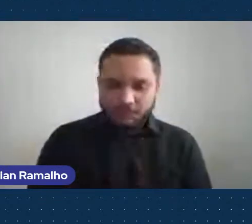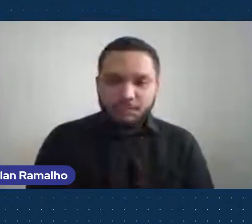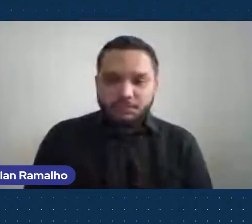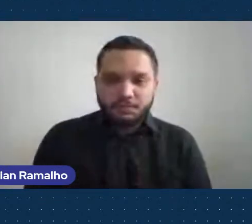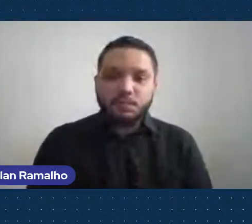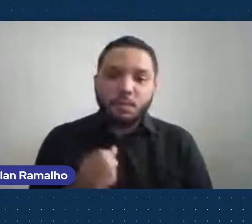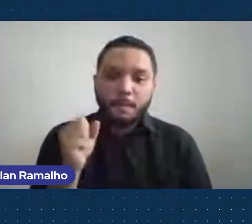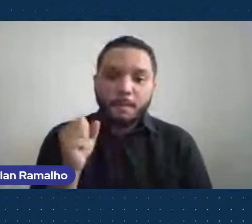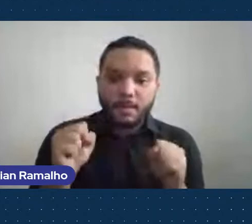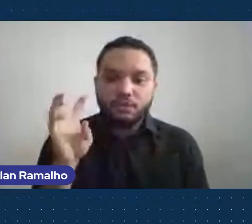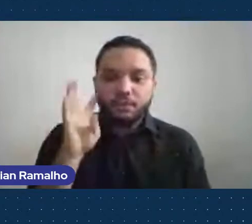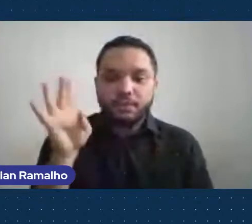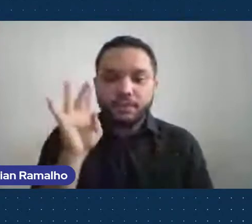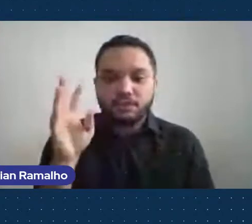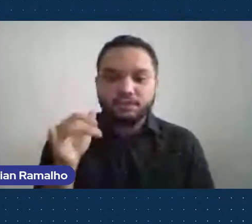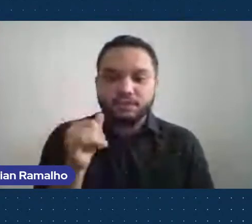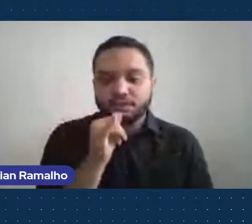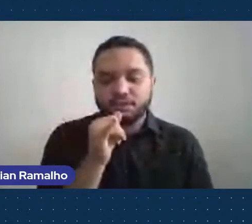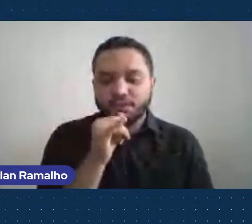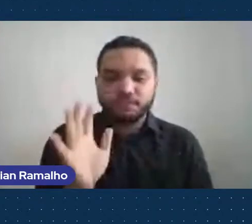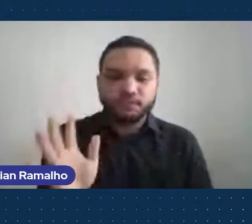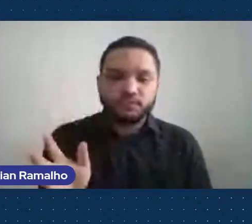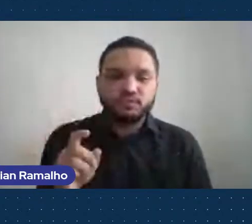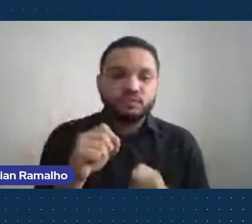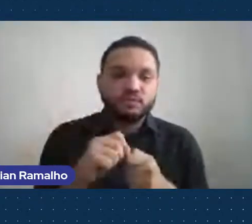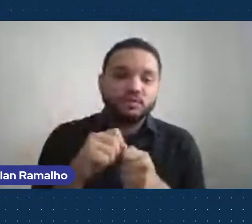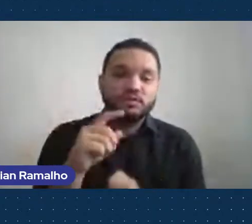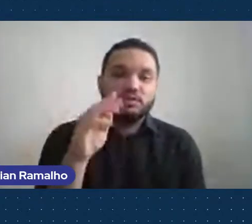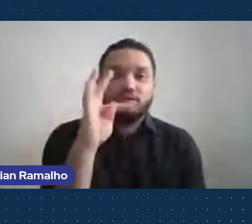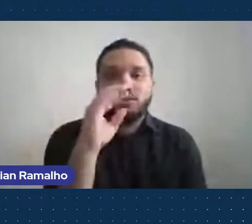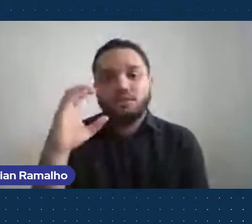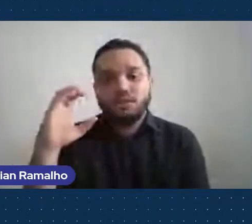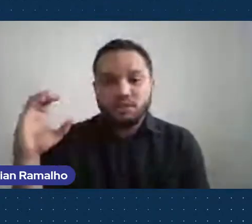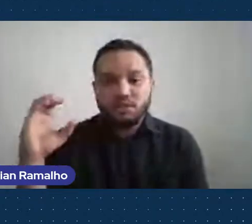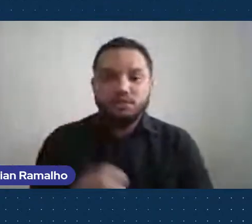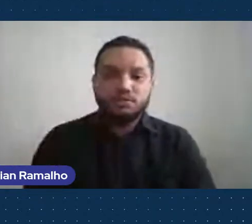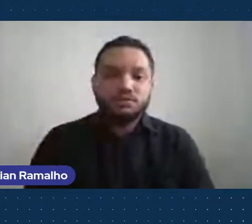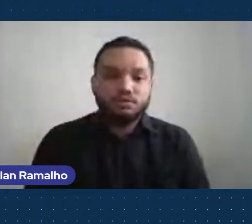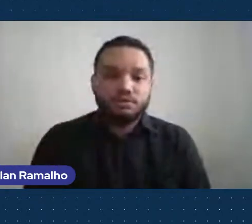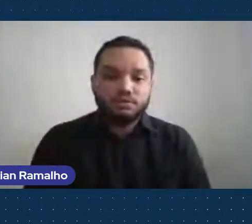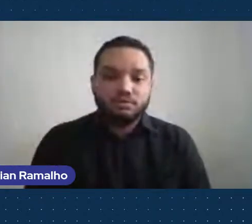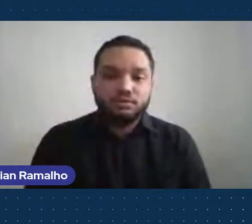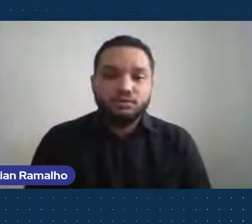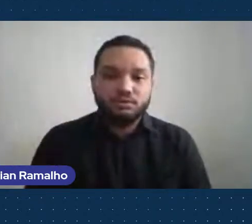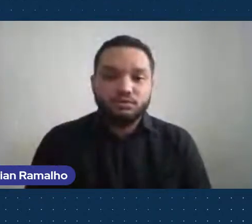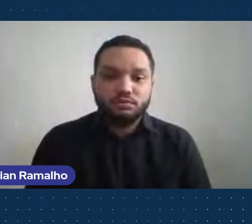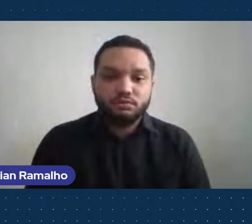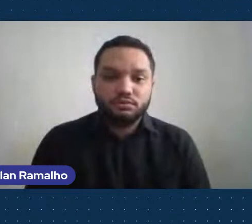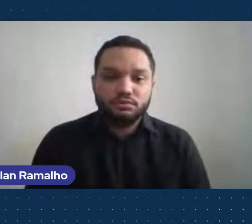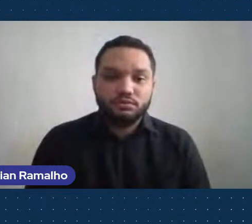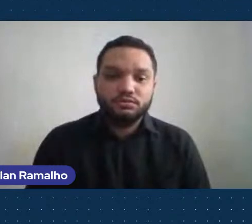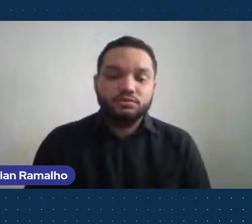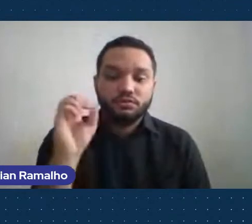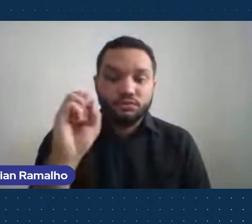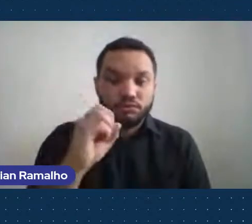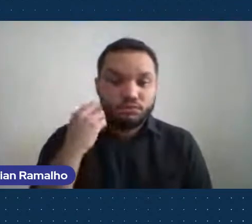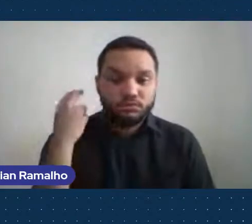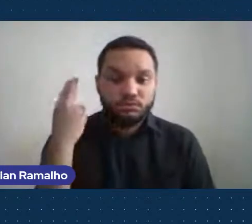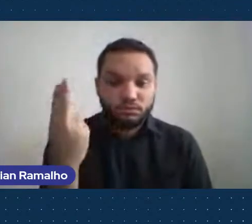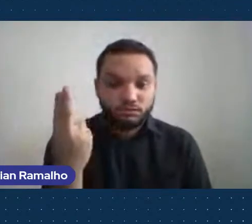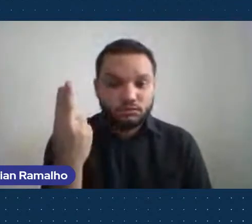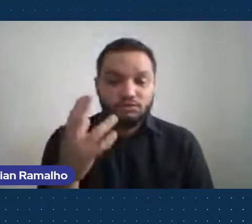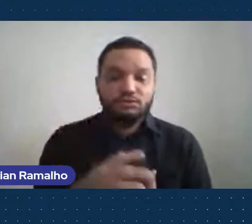situações. Por exemplo, você vai fazer o seu TCC, né, seu trabalho de conclusão de curso, ou você